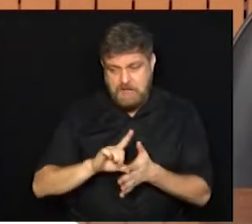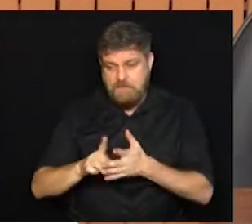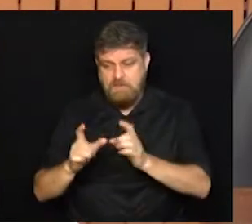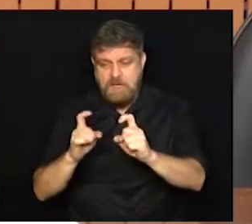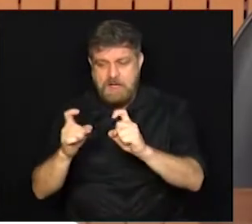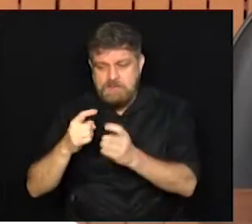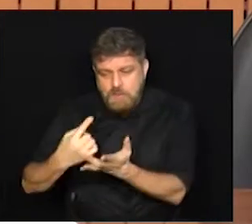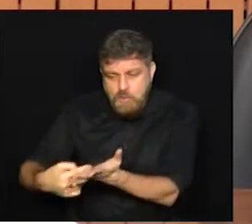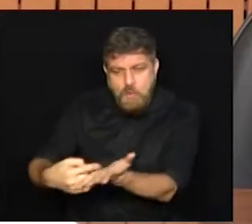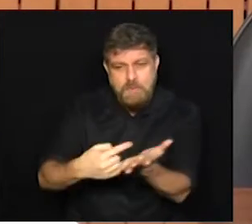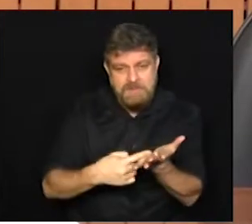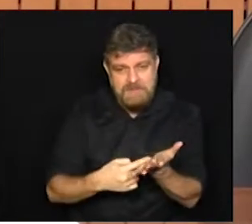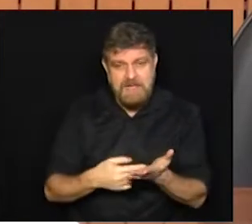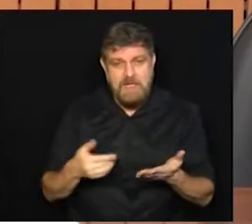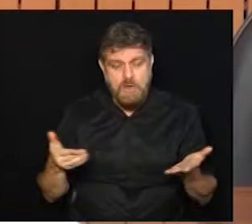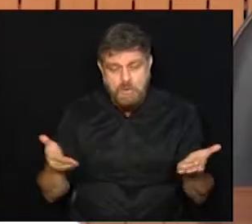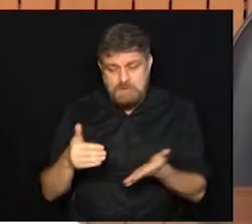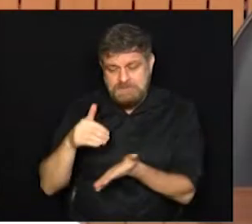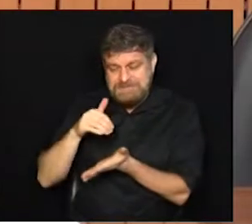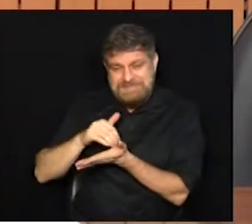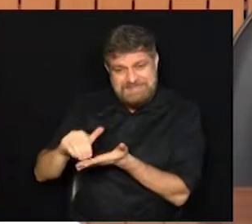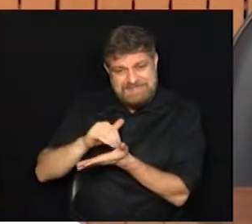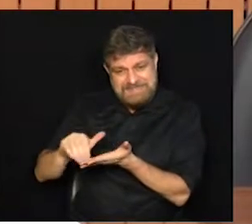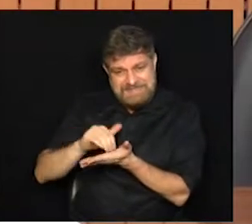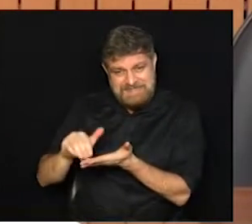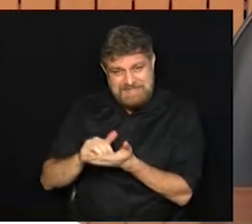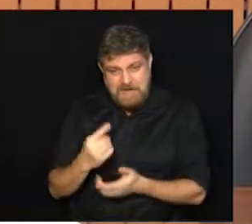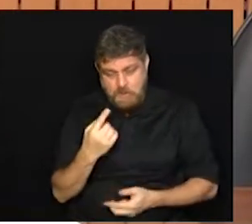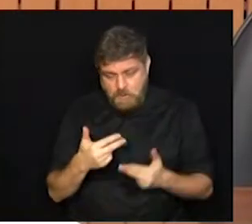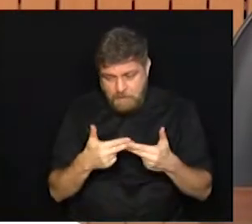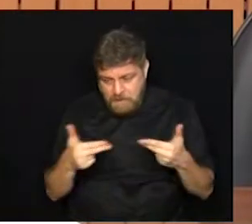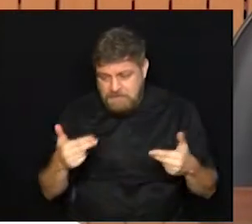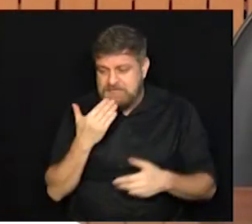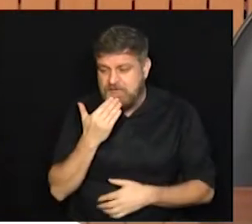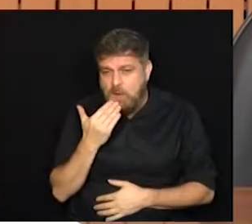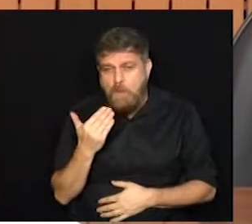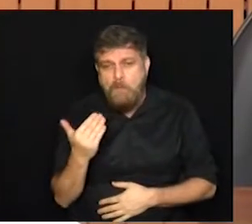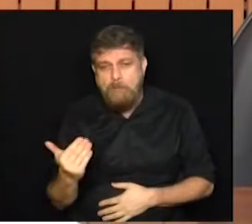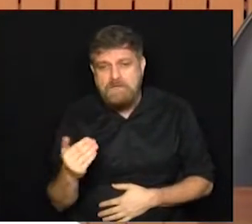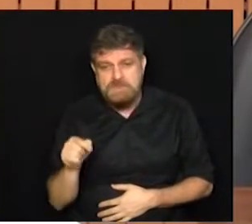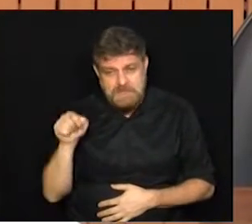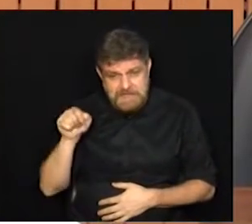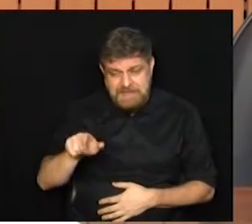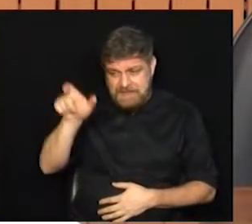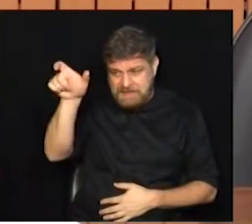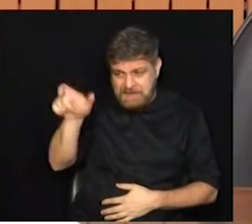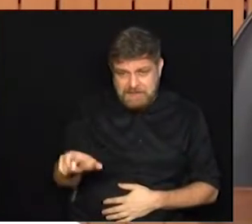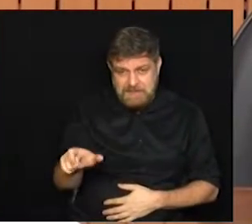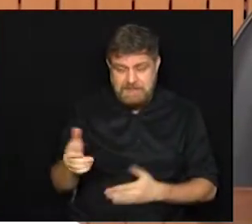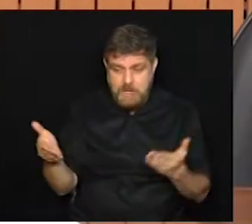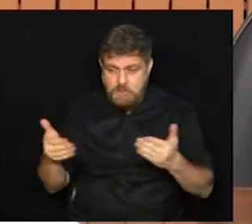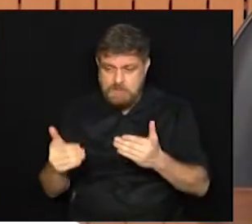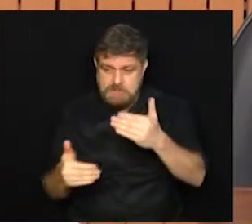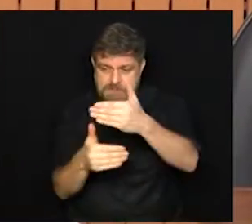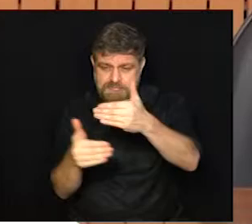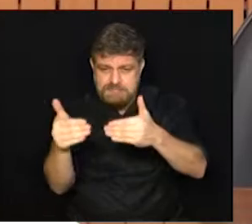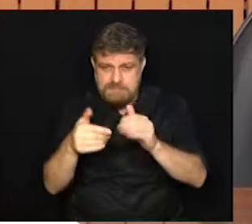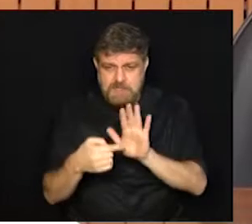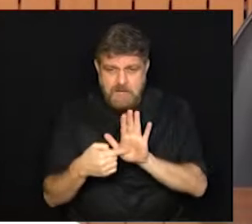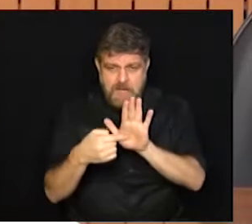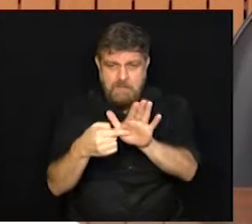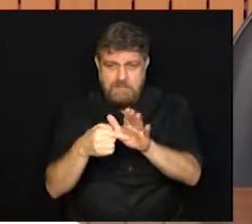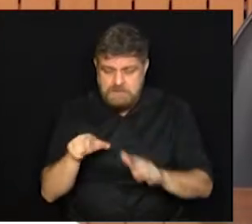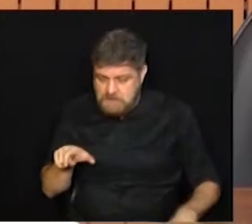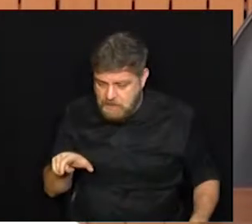Como secretário, uma das coisas que eu havia solicitado era que ele também pudesse, nessa apresentação do plano